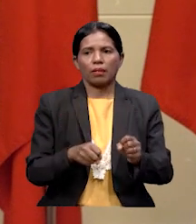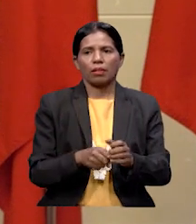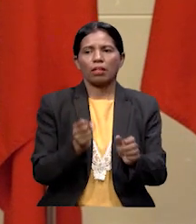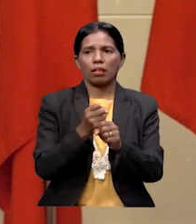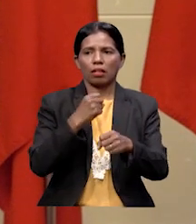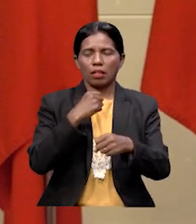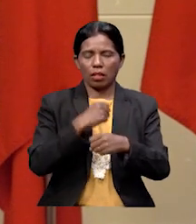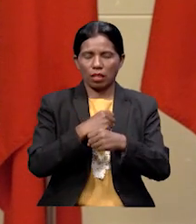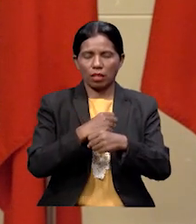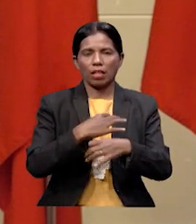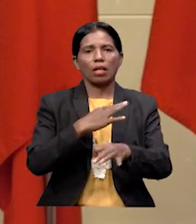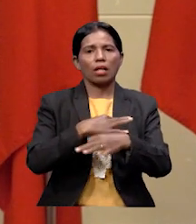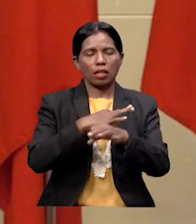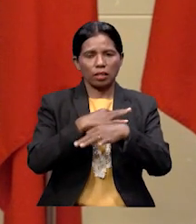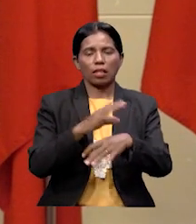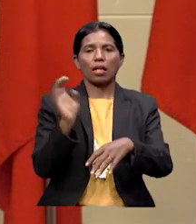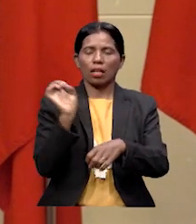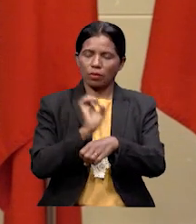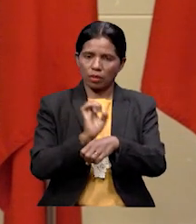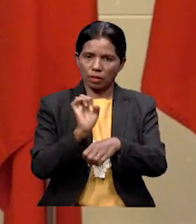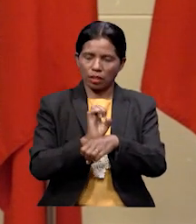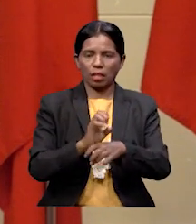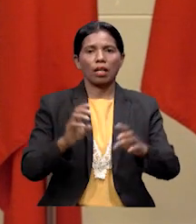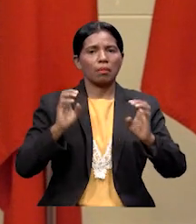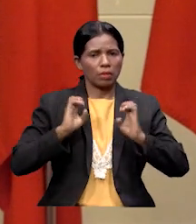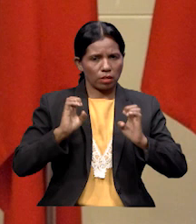halo recuperação económica, né, urgente.